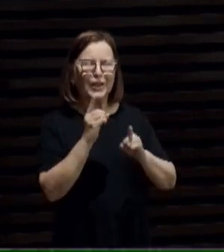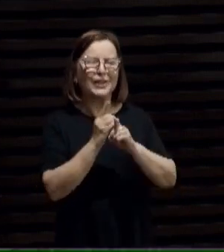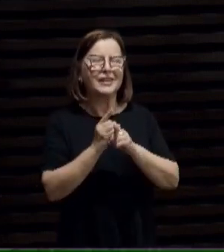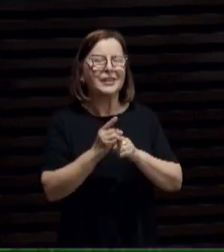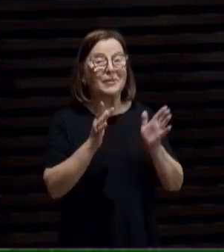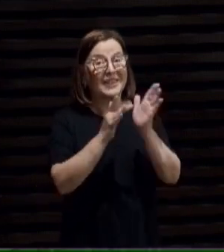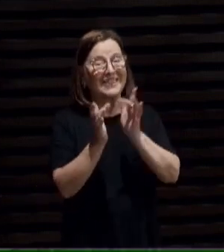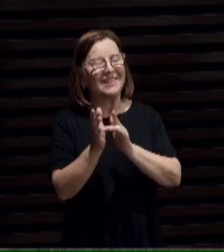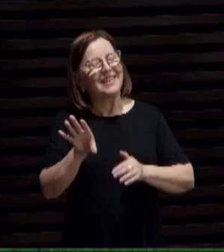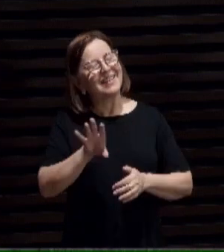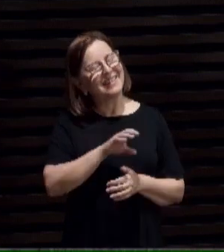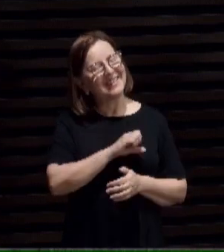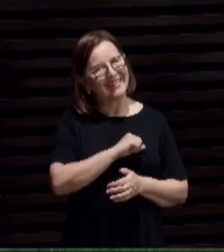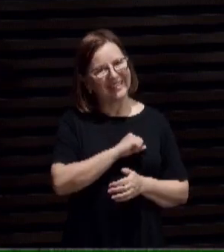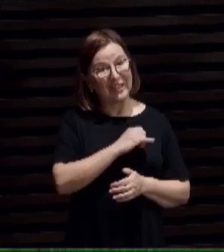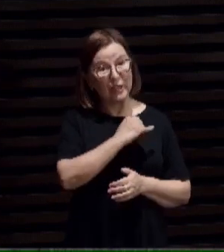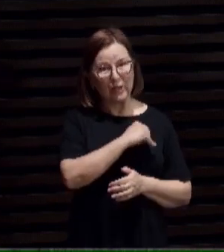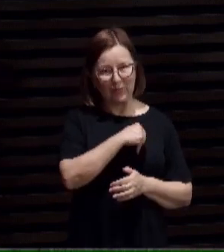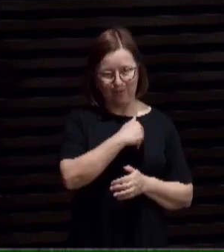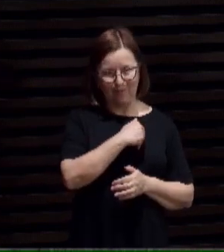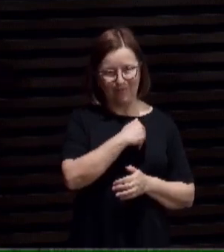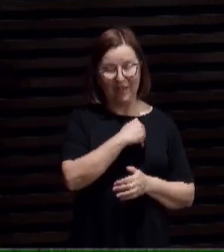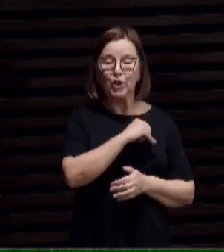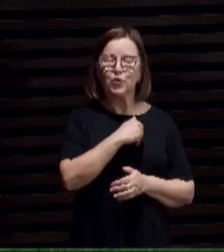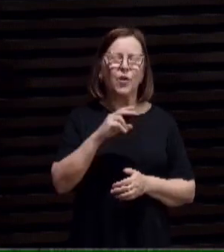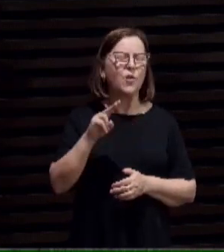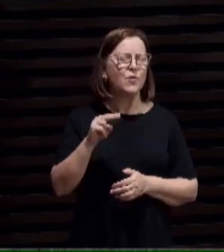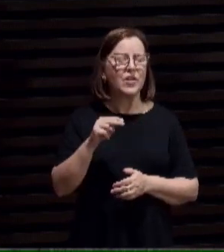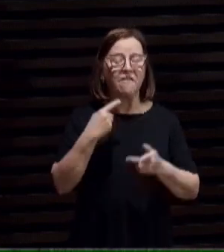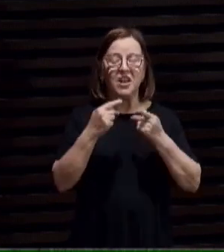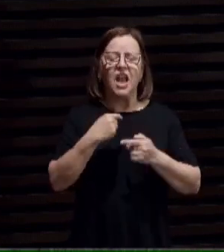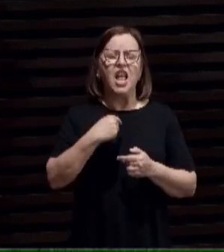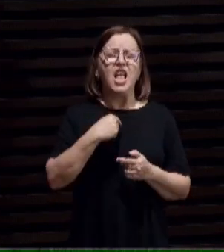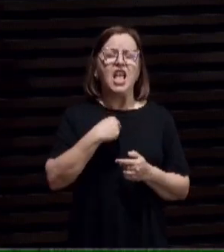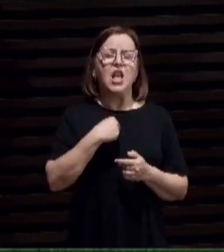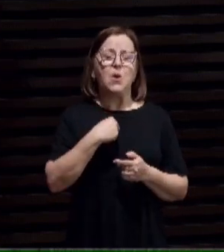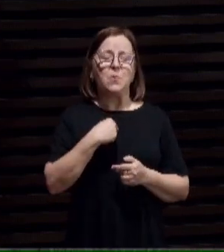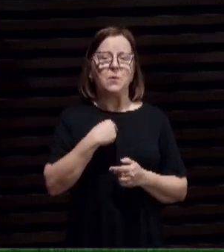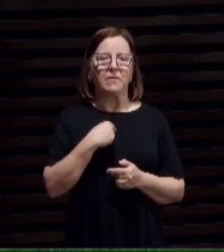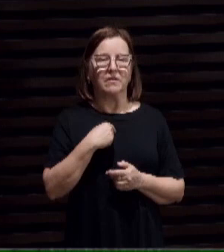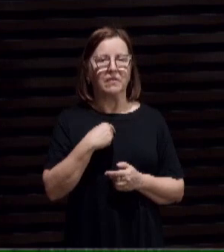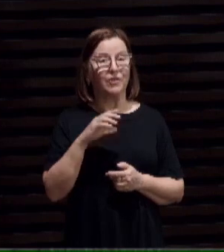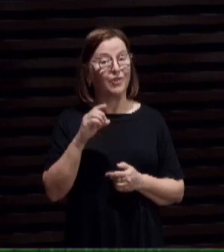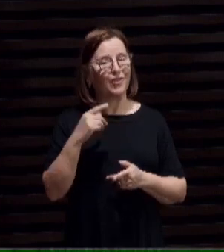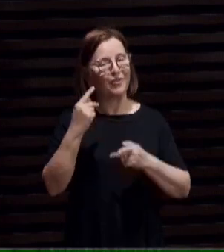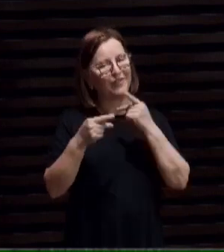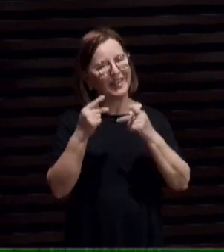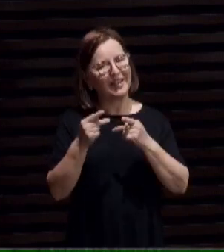amava. João nunca diz dele, eu, João. Ele só diz uma coisa.